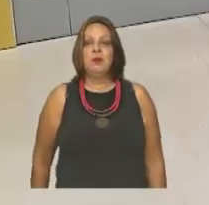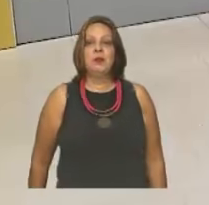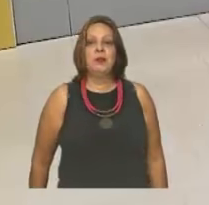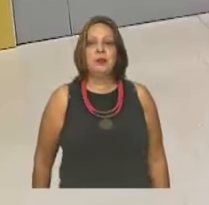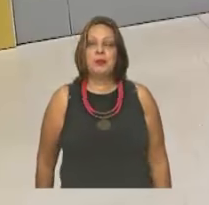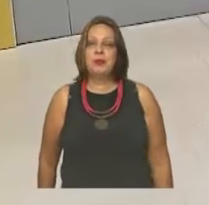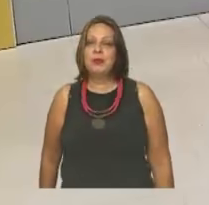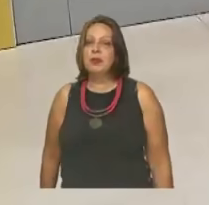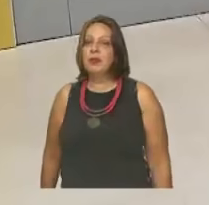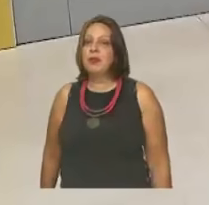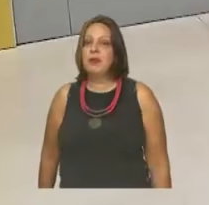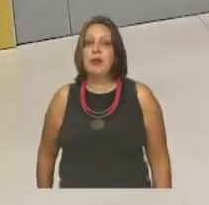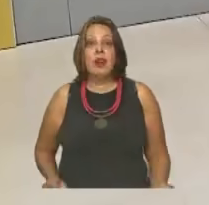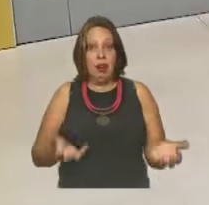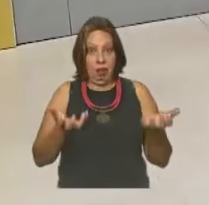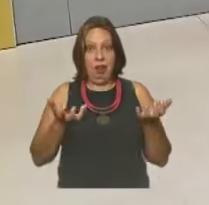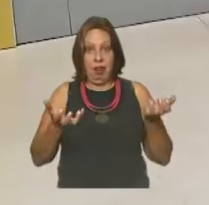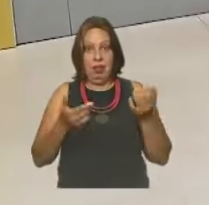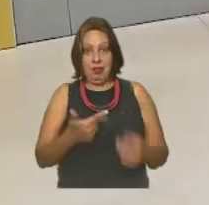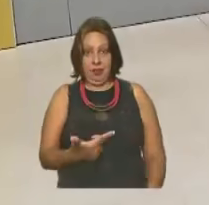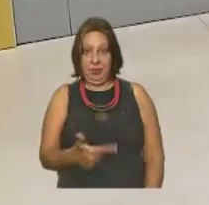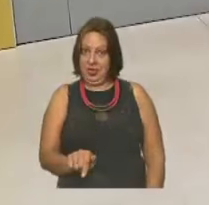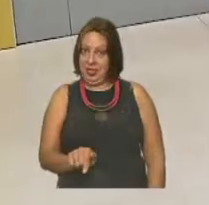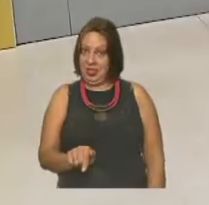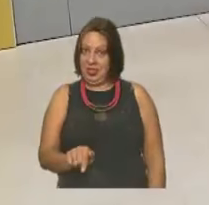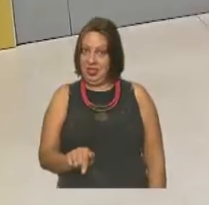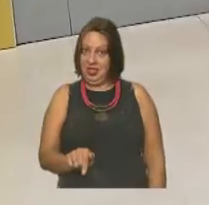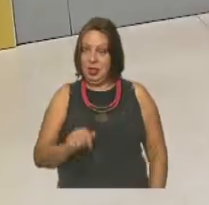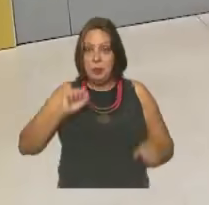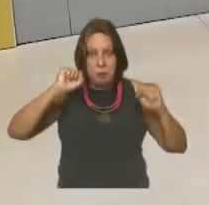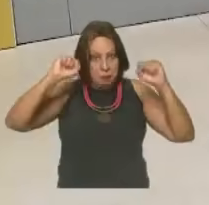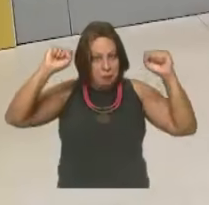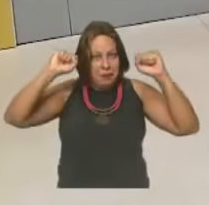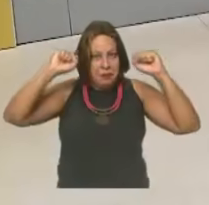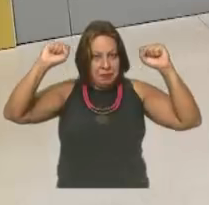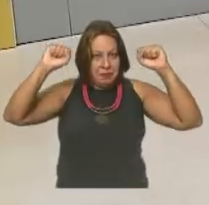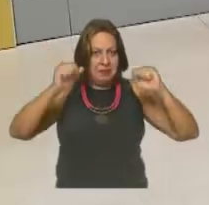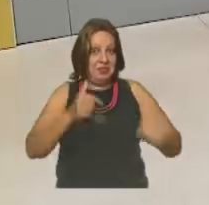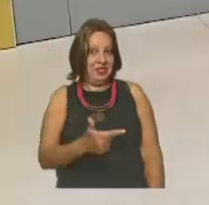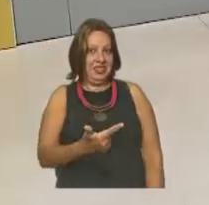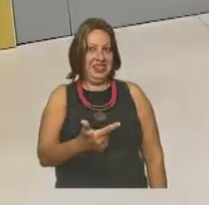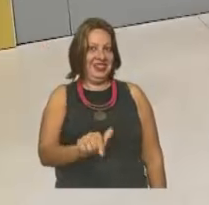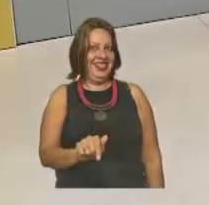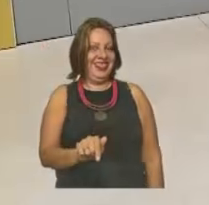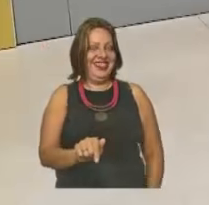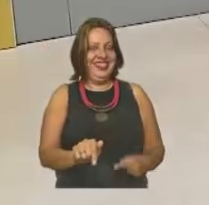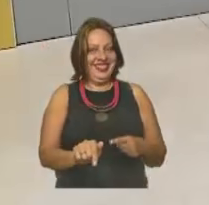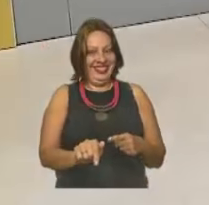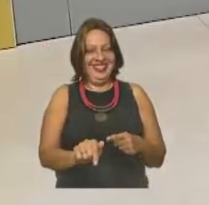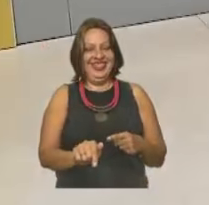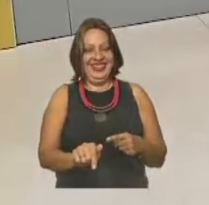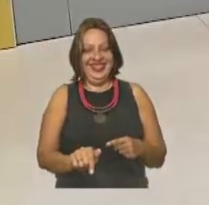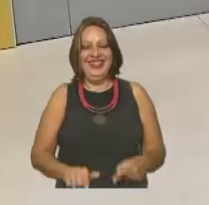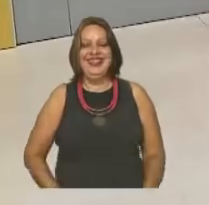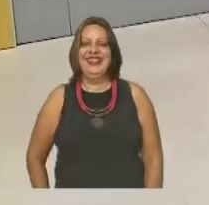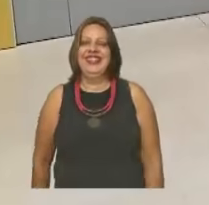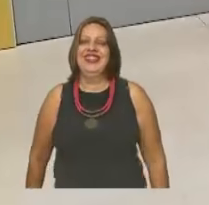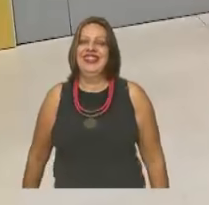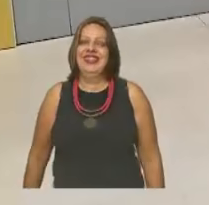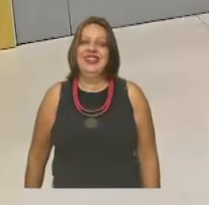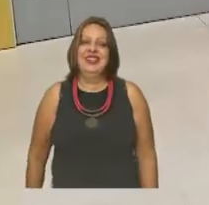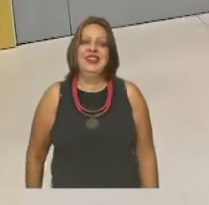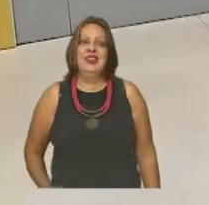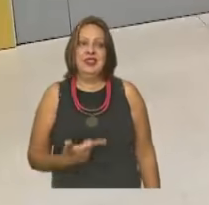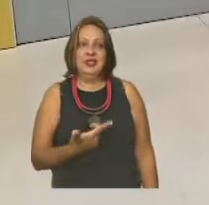50, quem quer o 27? Pode comemorando. 27 saiu. 27 saiu e tá no